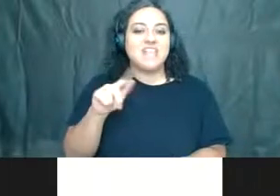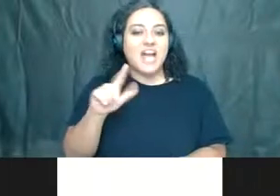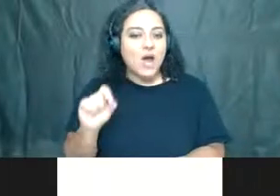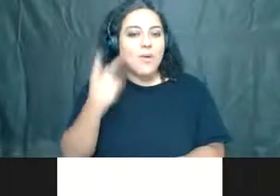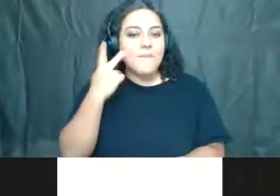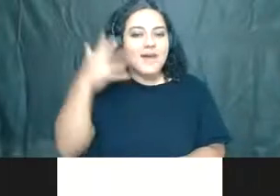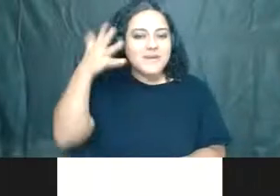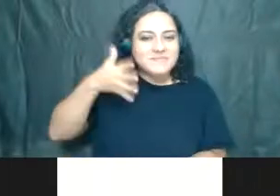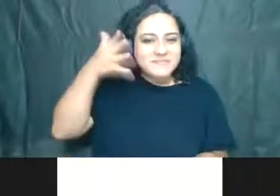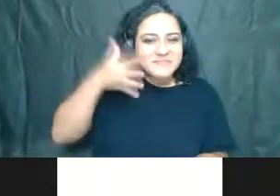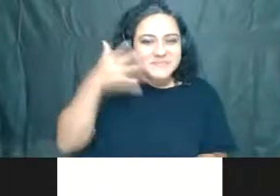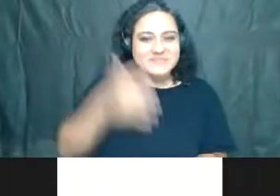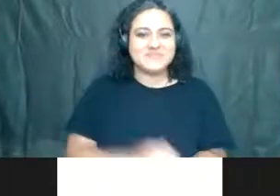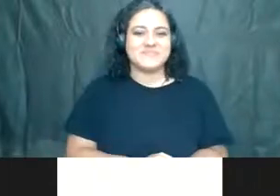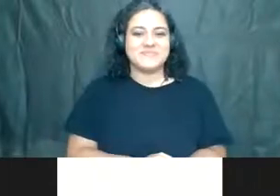sua fala.